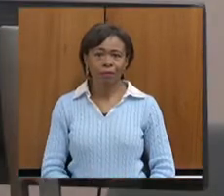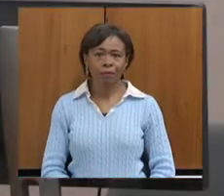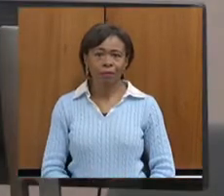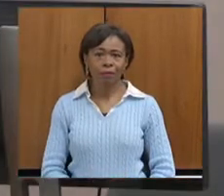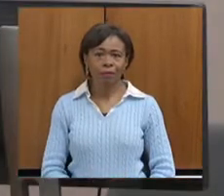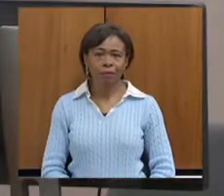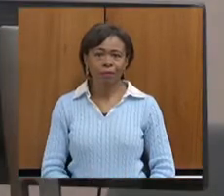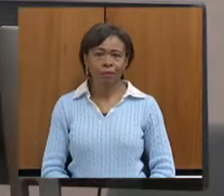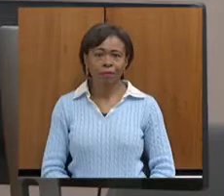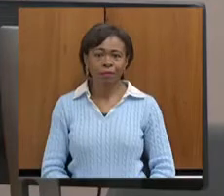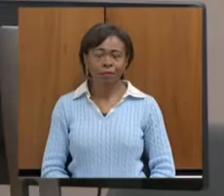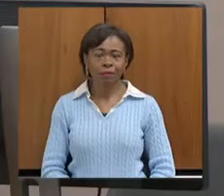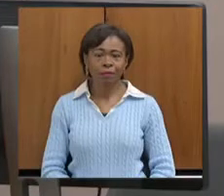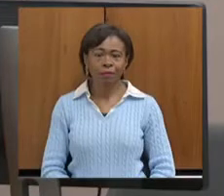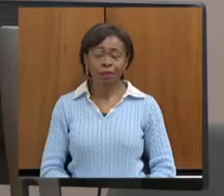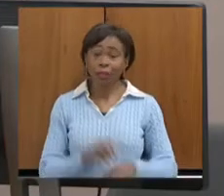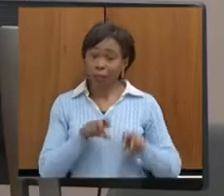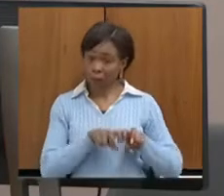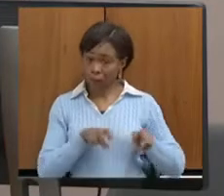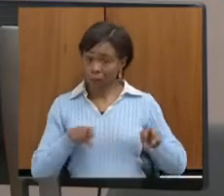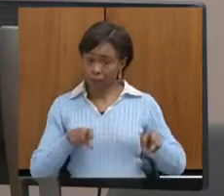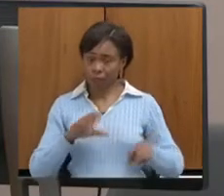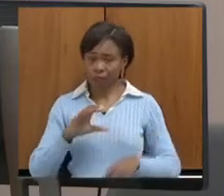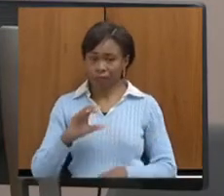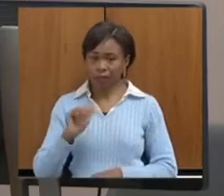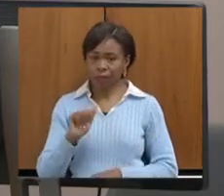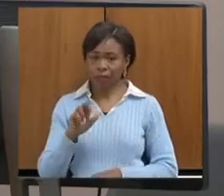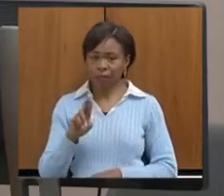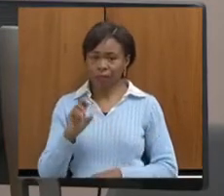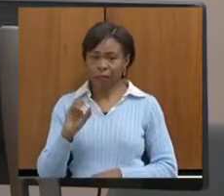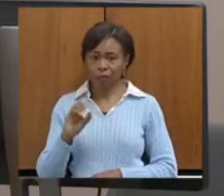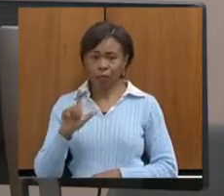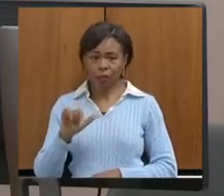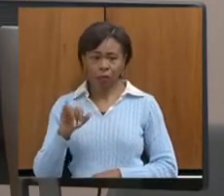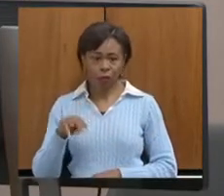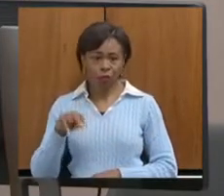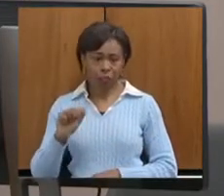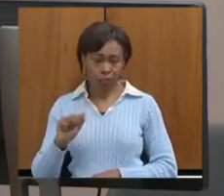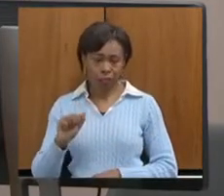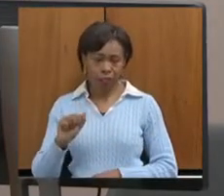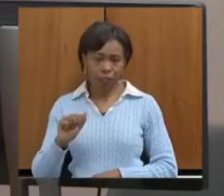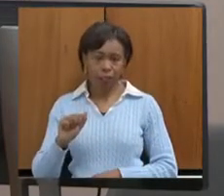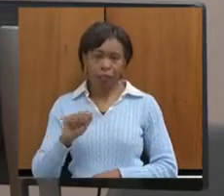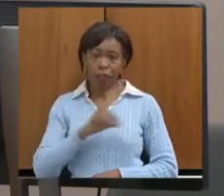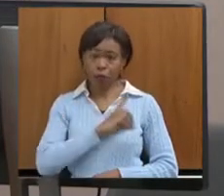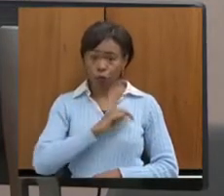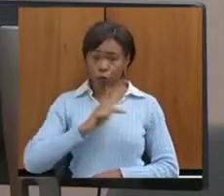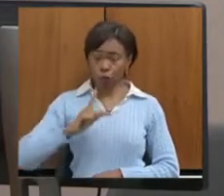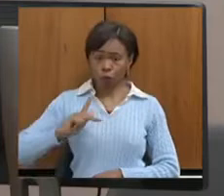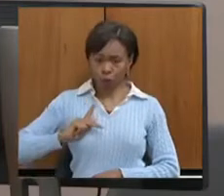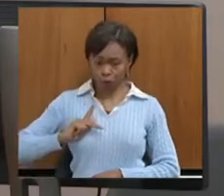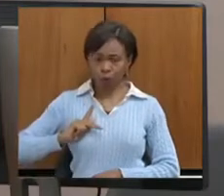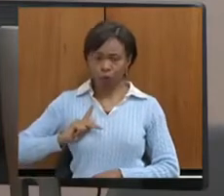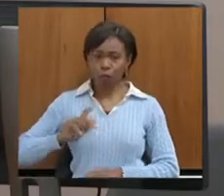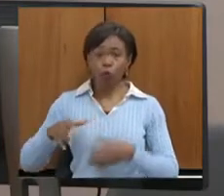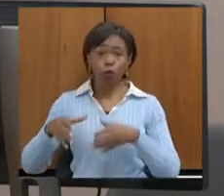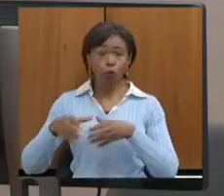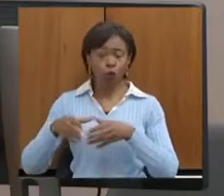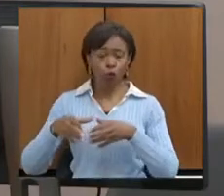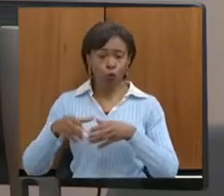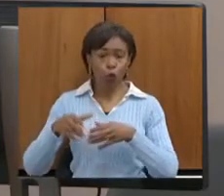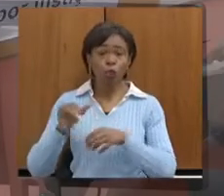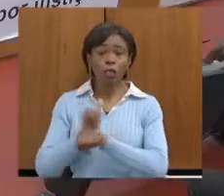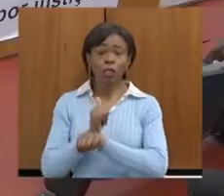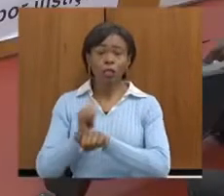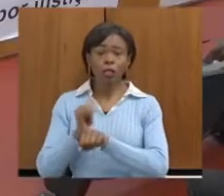carne conosco na mesa Carolina moury cita Mota Ferreira defensora pública integrante do núcleo estratégico